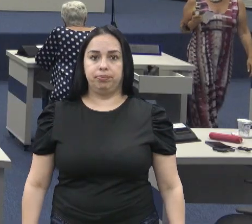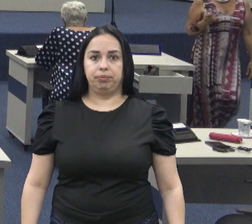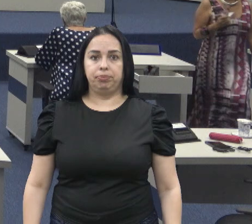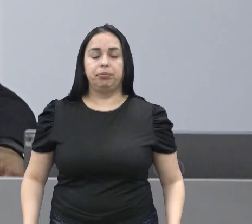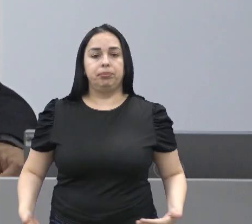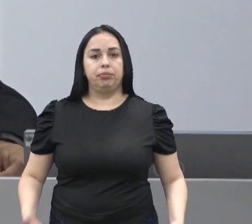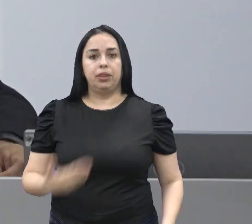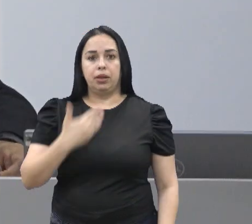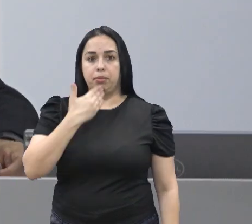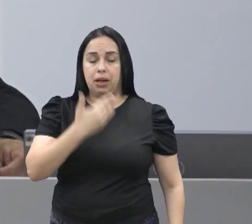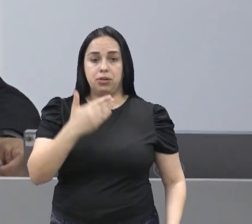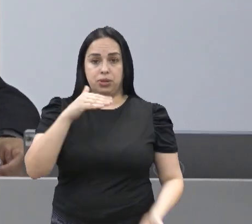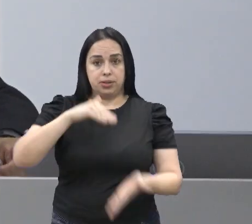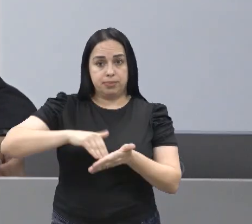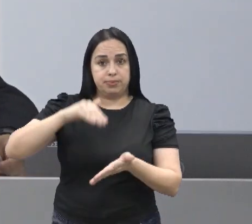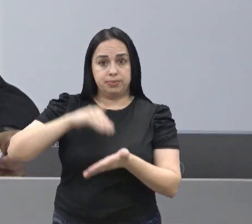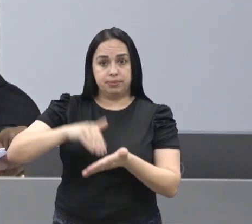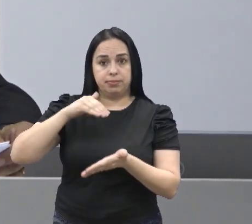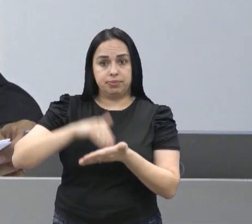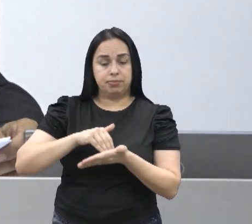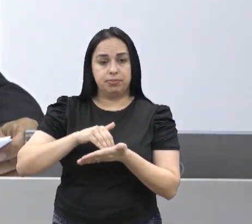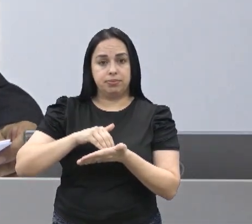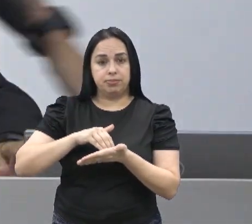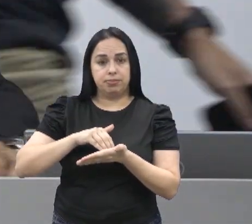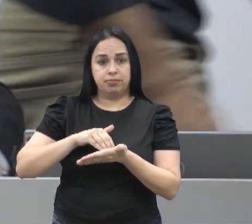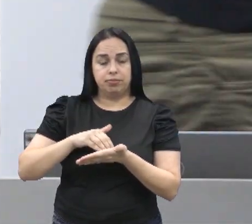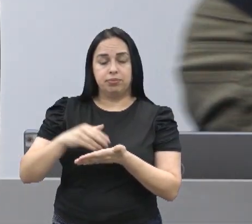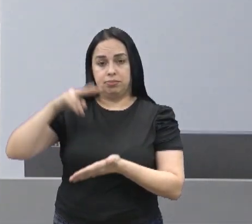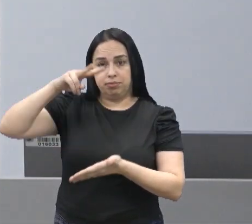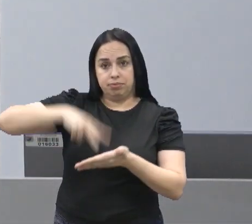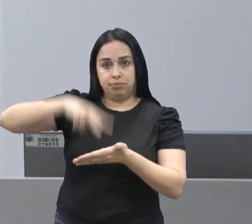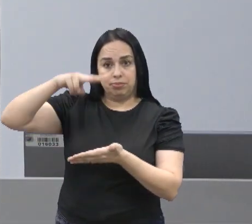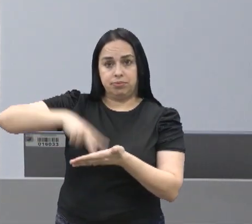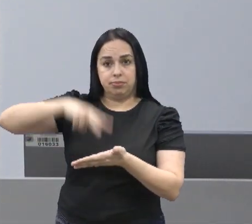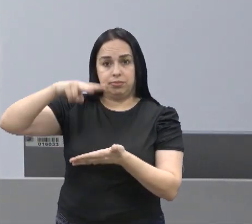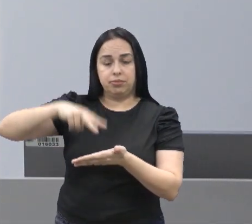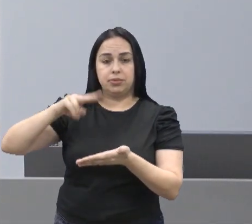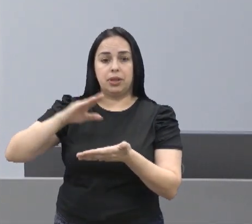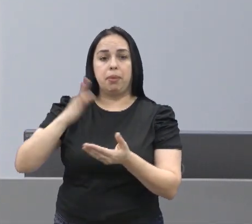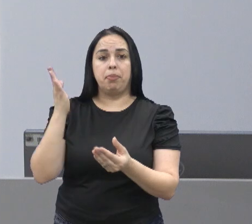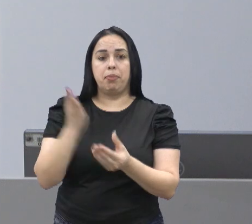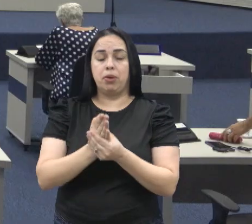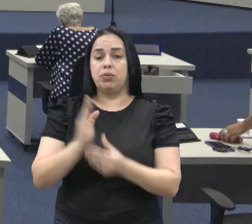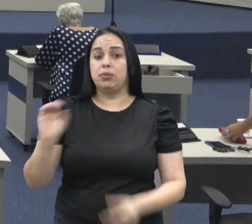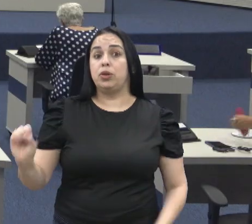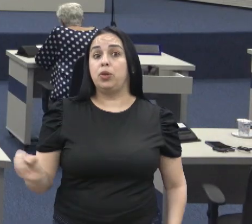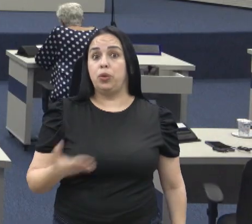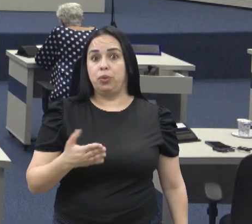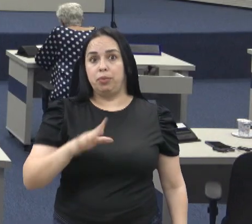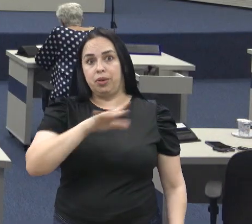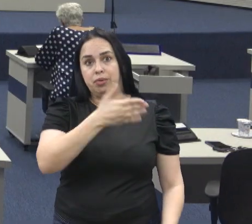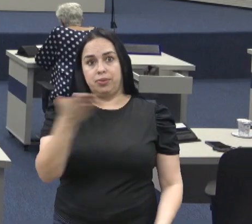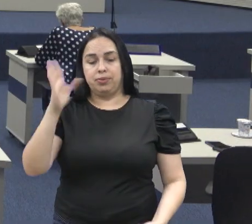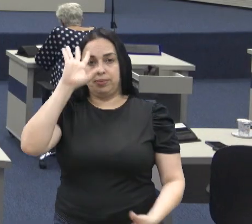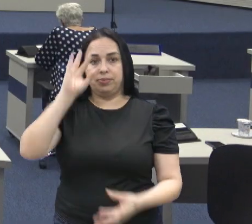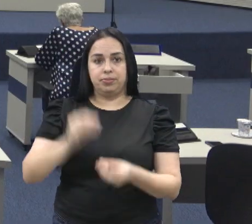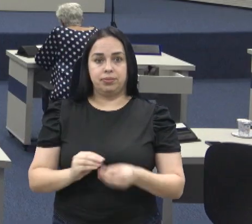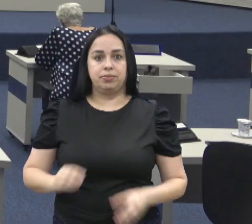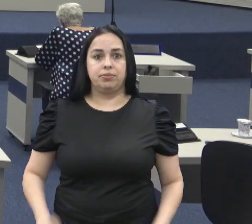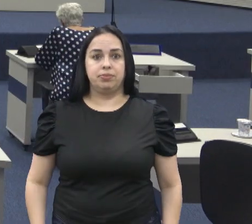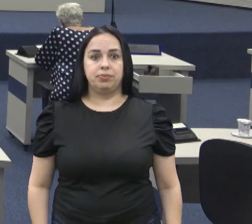Peço ao primeiro secretário que faça a leitura da nova propositura para a ciência dos nobres vereadores. Senhor presidente, vou fazer